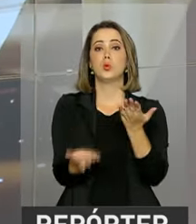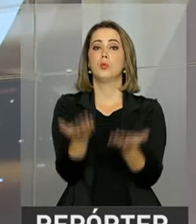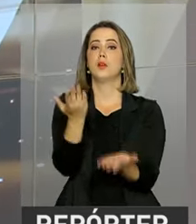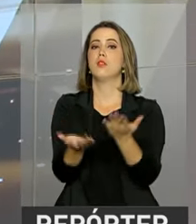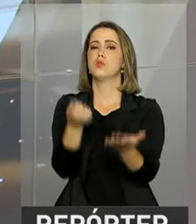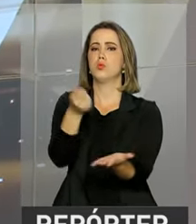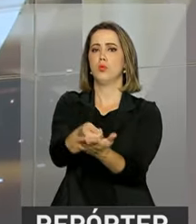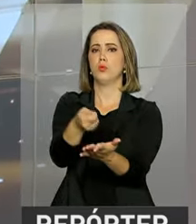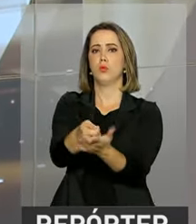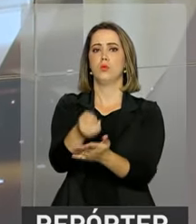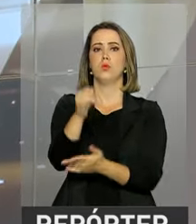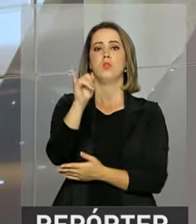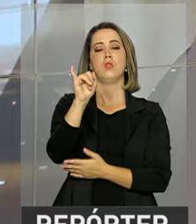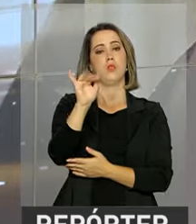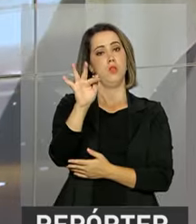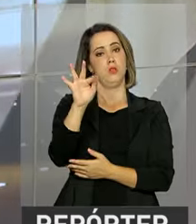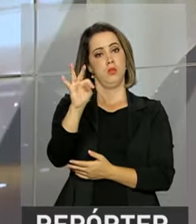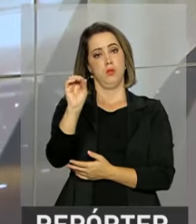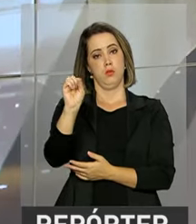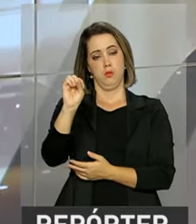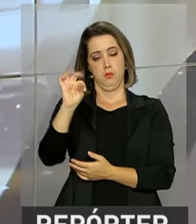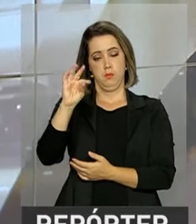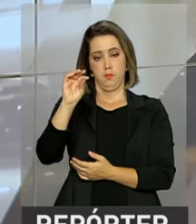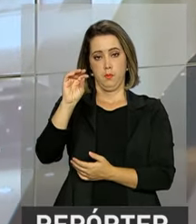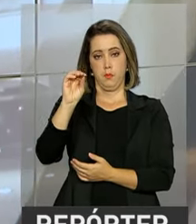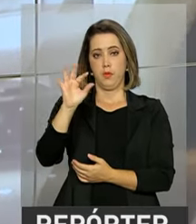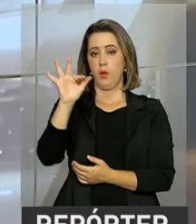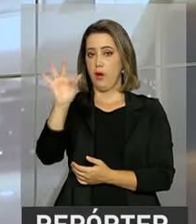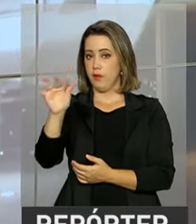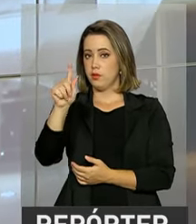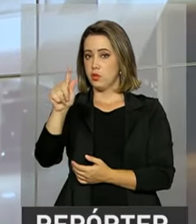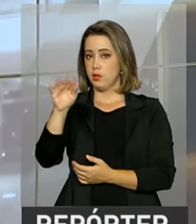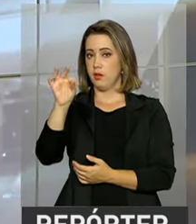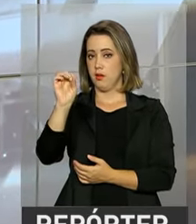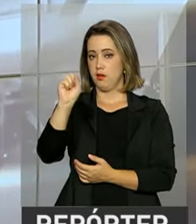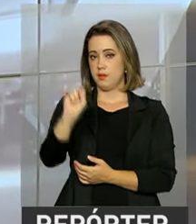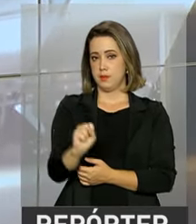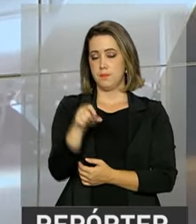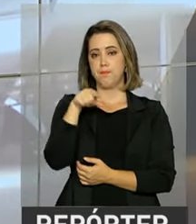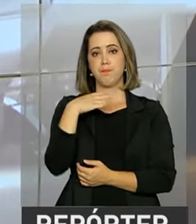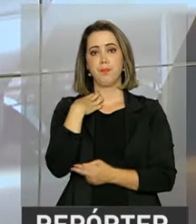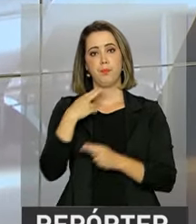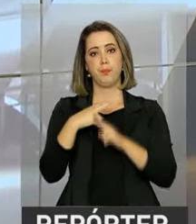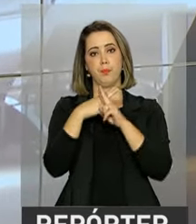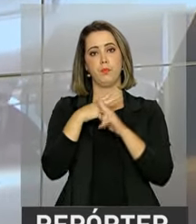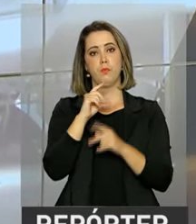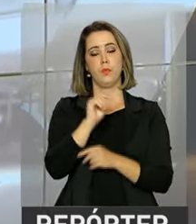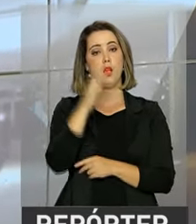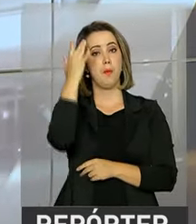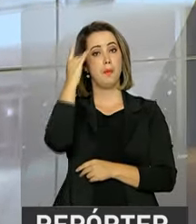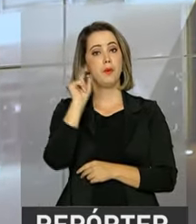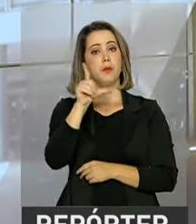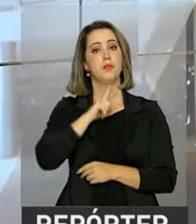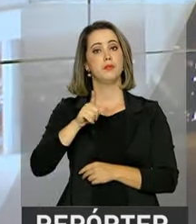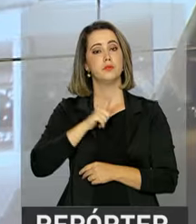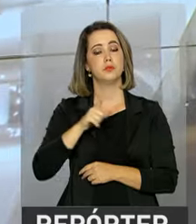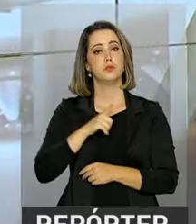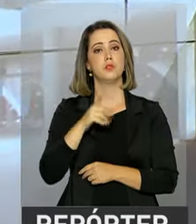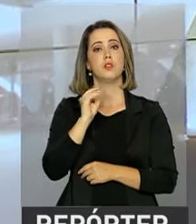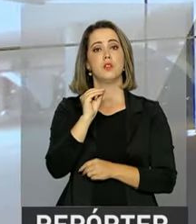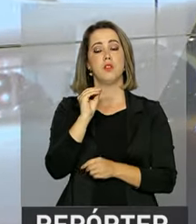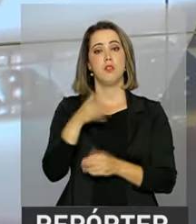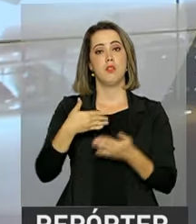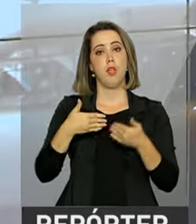do pagamento de contas inativas do Fundo de Garantia do Tempo de Serviço, FGTS, pela Caixa. E amanhã haverá